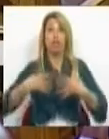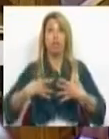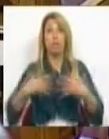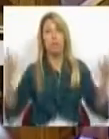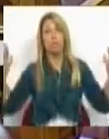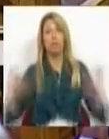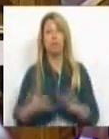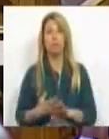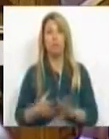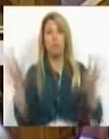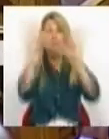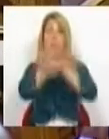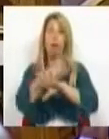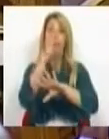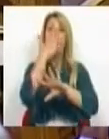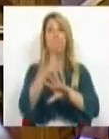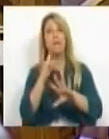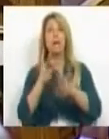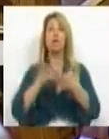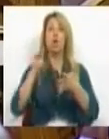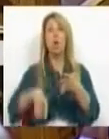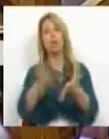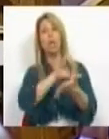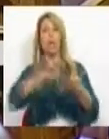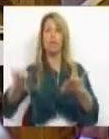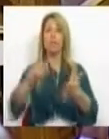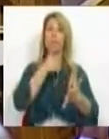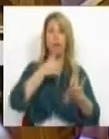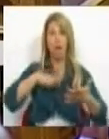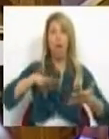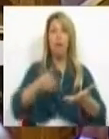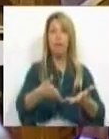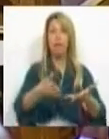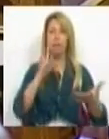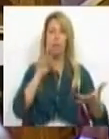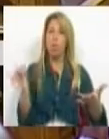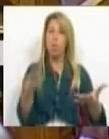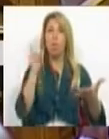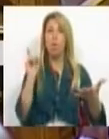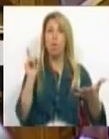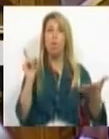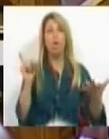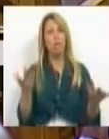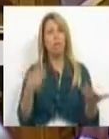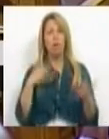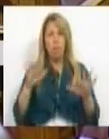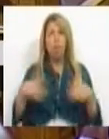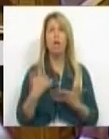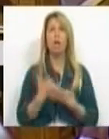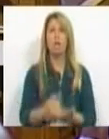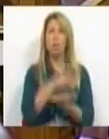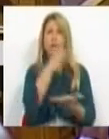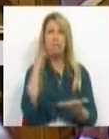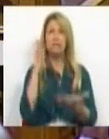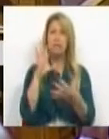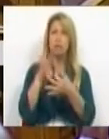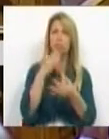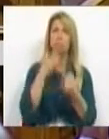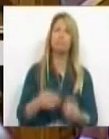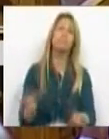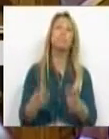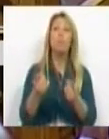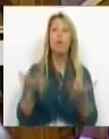não pode merecer da parte deste Governo qualquer apoio ou sequer silêncio. E ao mesmo tempo também lhe pergunto sobre a